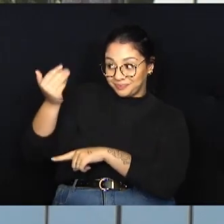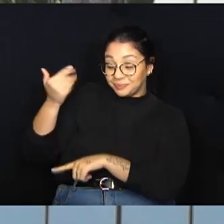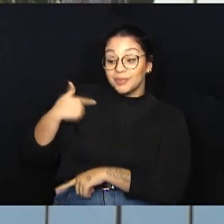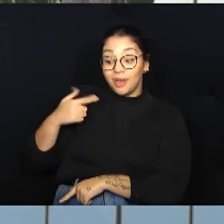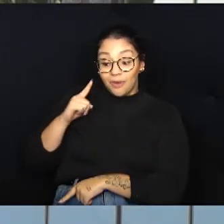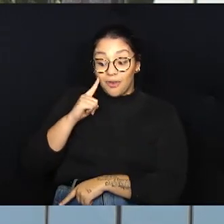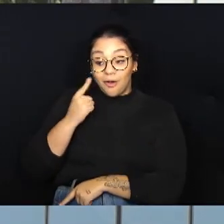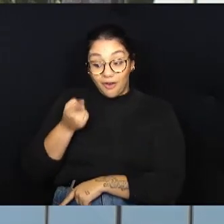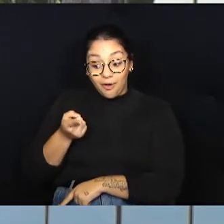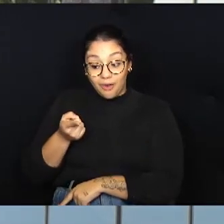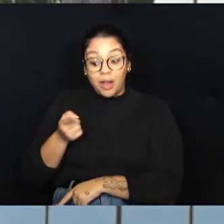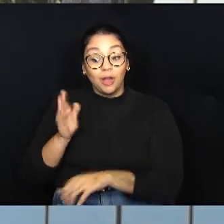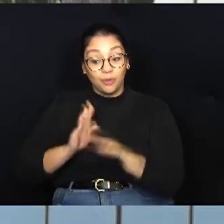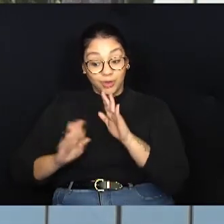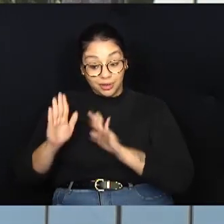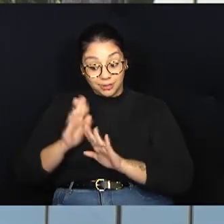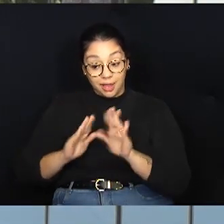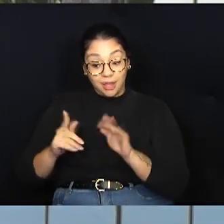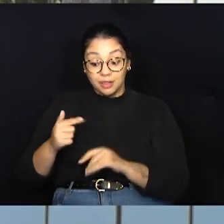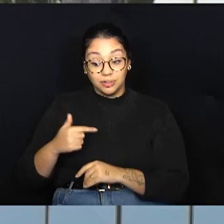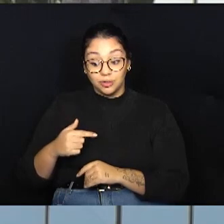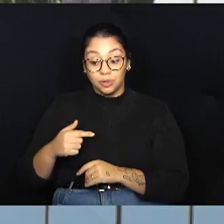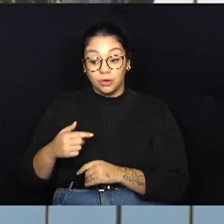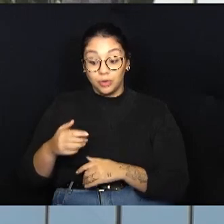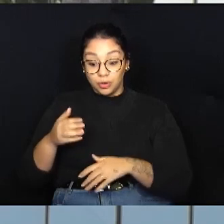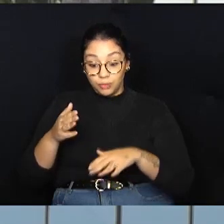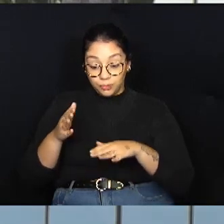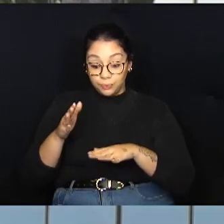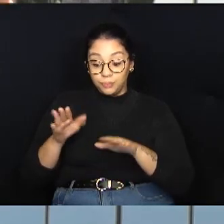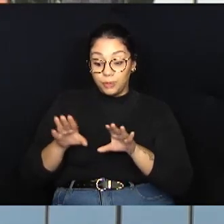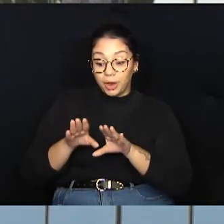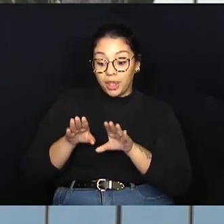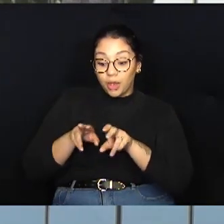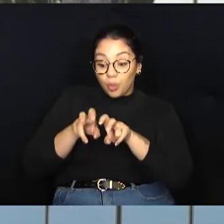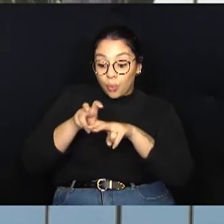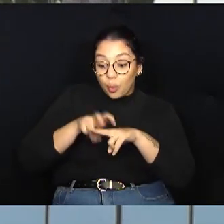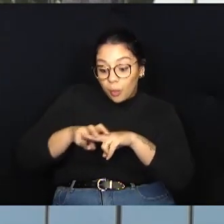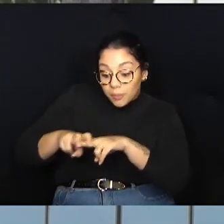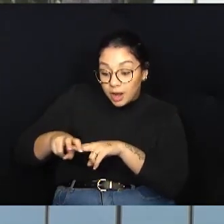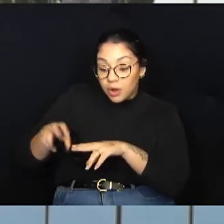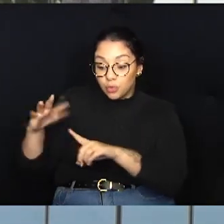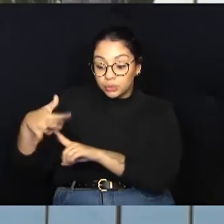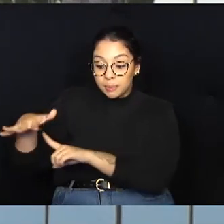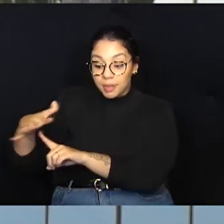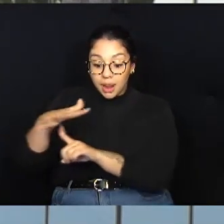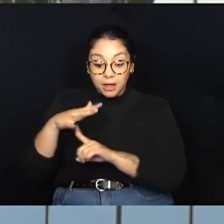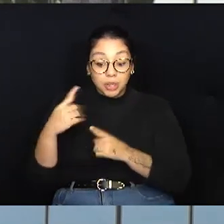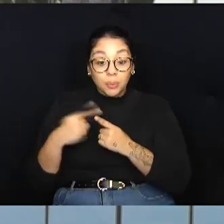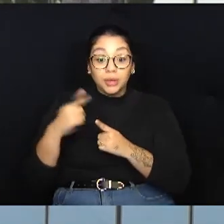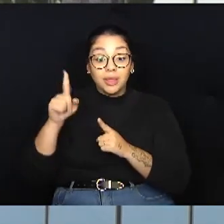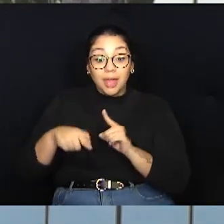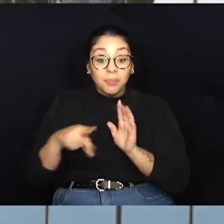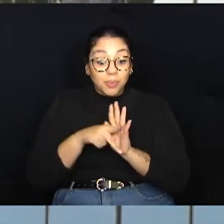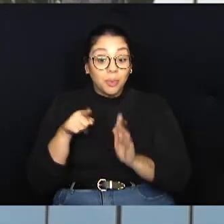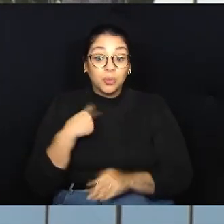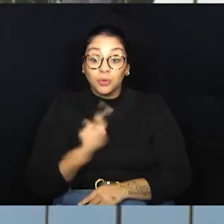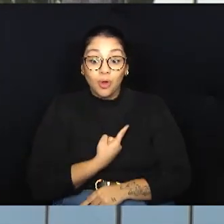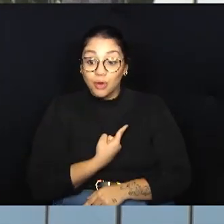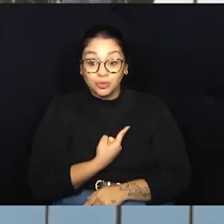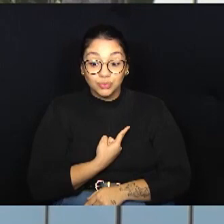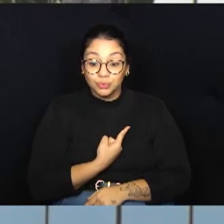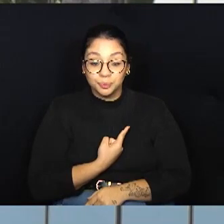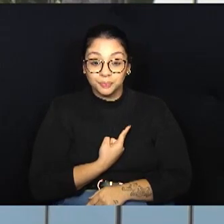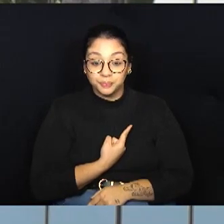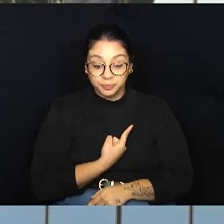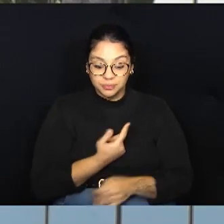olha, cuidado, não vamos danificar o banco da praça, não vamos danificar os bens públicos, porque é nosso. É nosso. Você